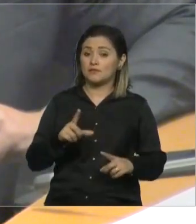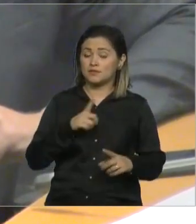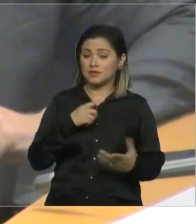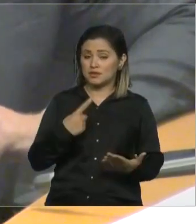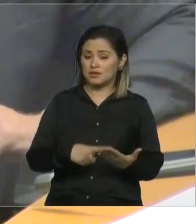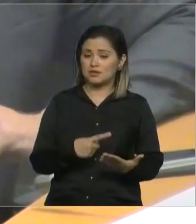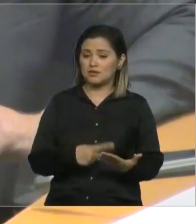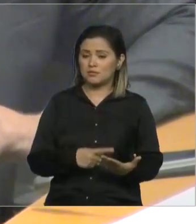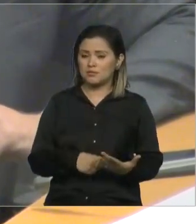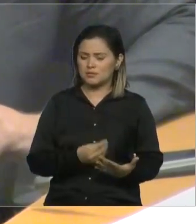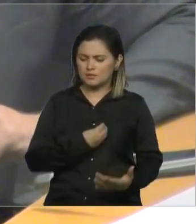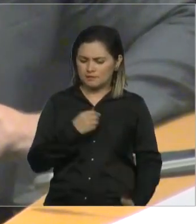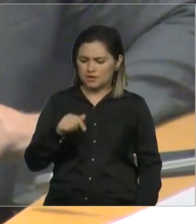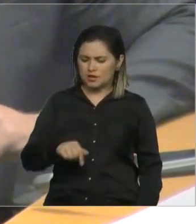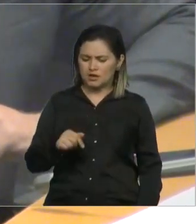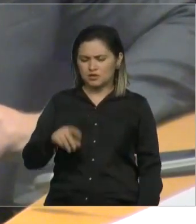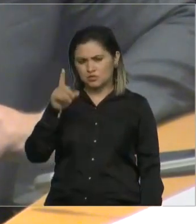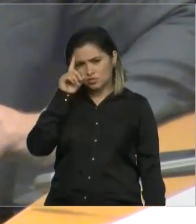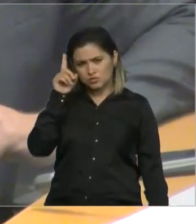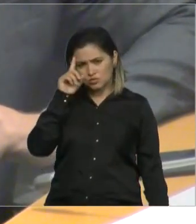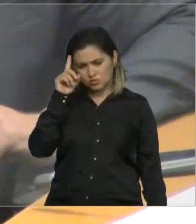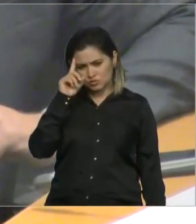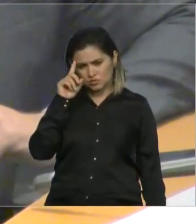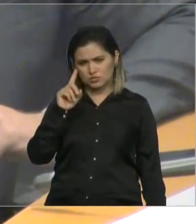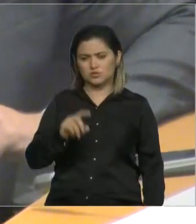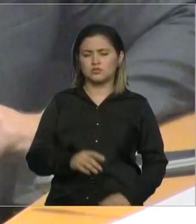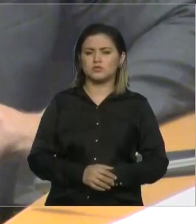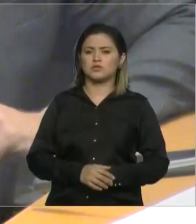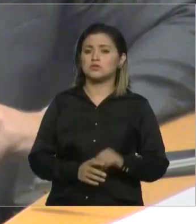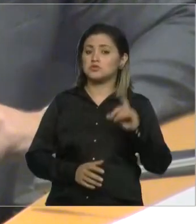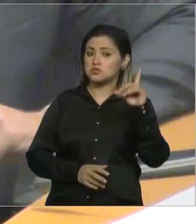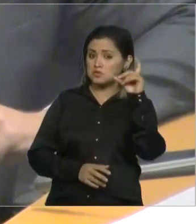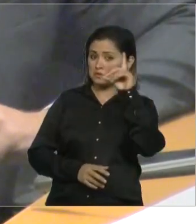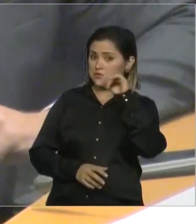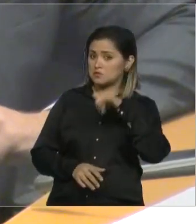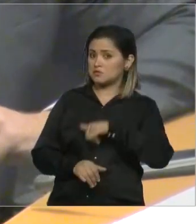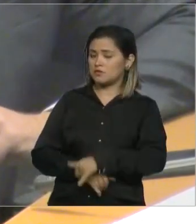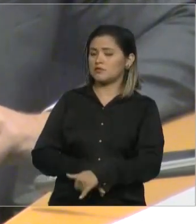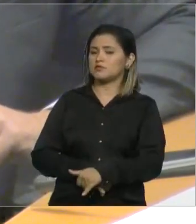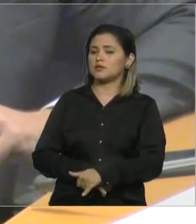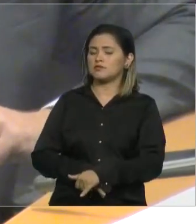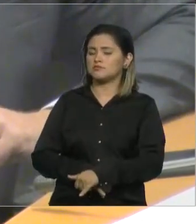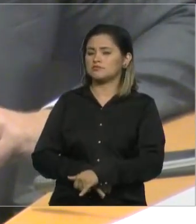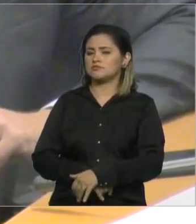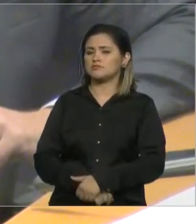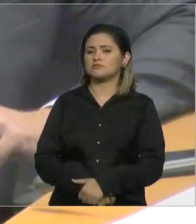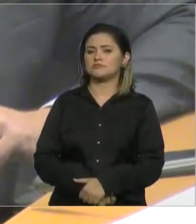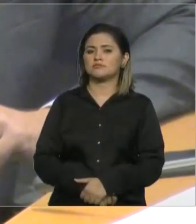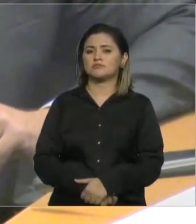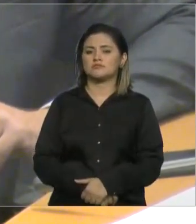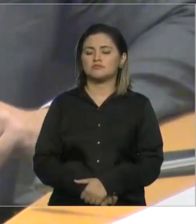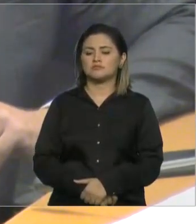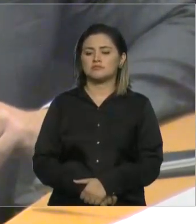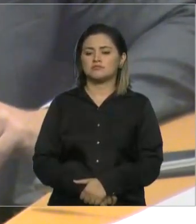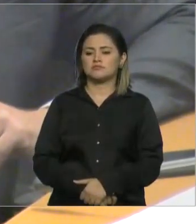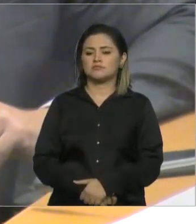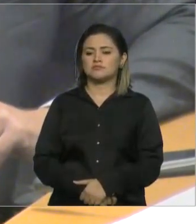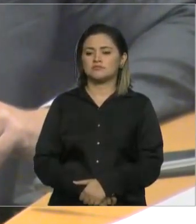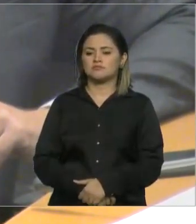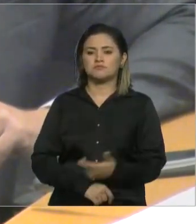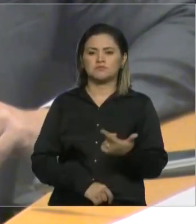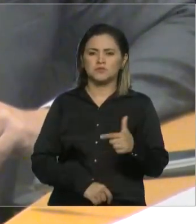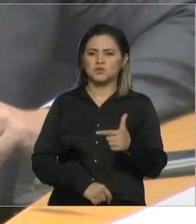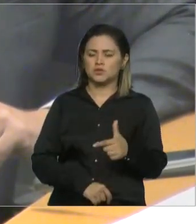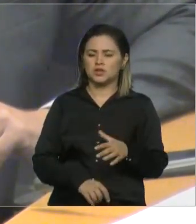dias, raramente falta, de atender o seu povo, não tem ainda a mobilidade